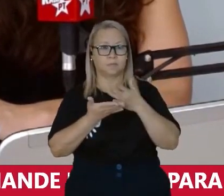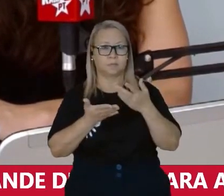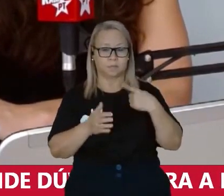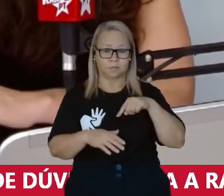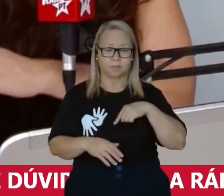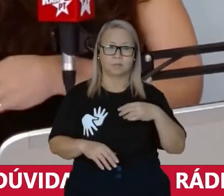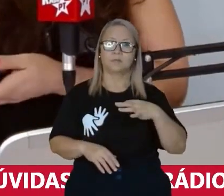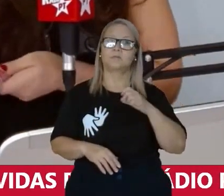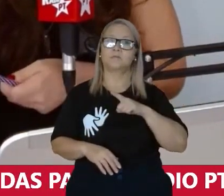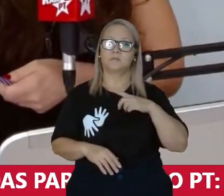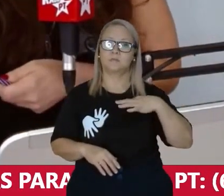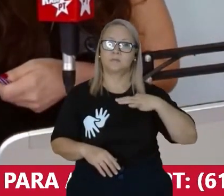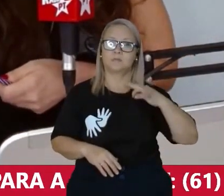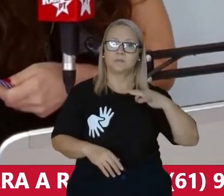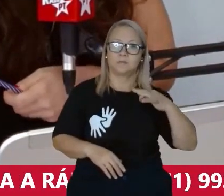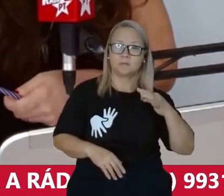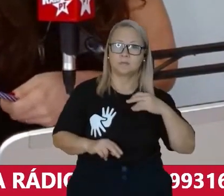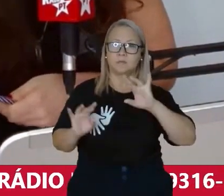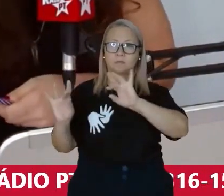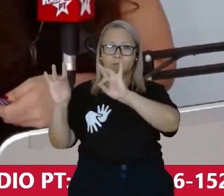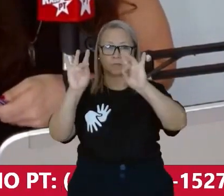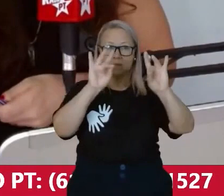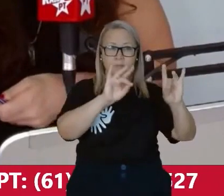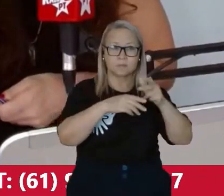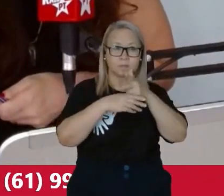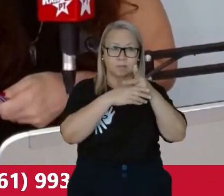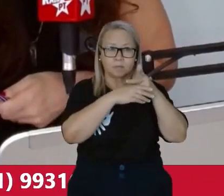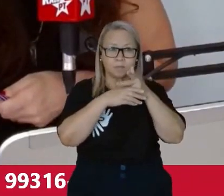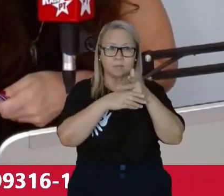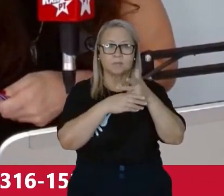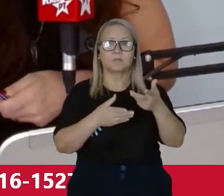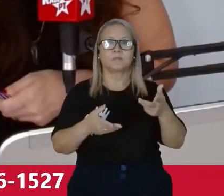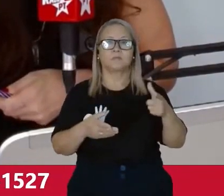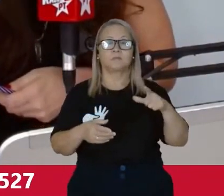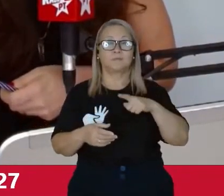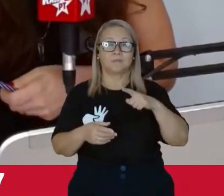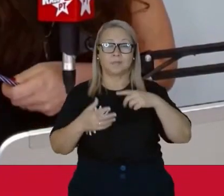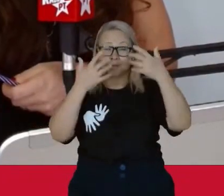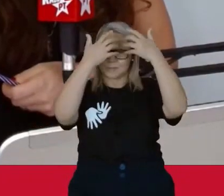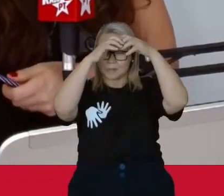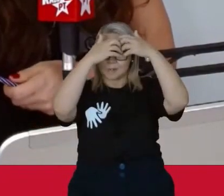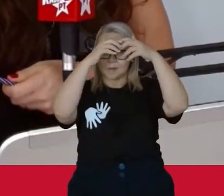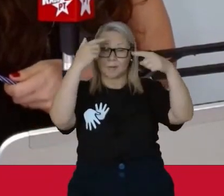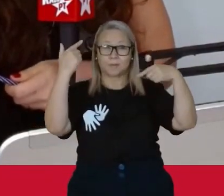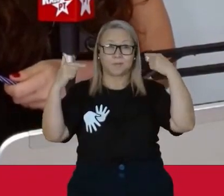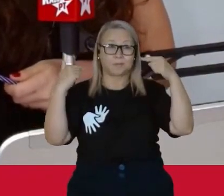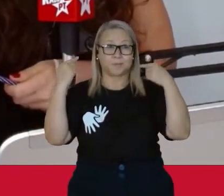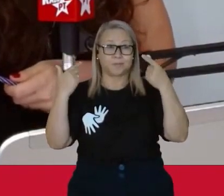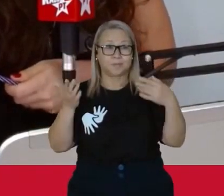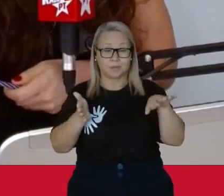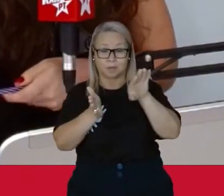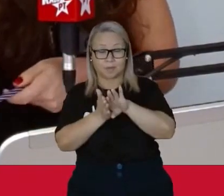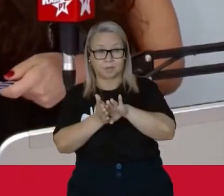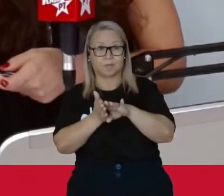alguns voluntários que foram lá, assistiram todos os vídeos, perderam alguns pontos de sanidade mental no processo, mas isso daí chegou na mão